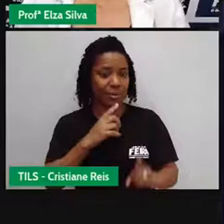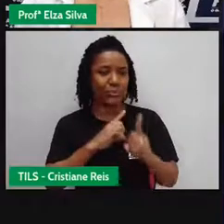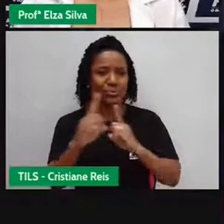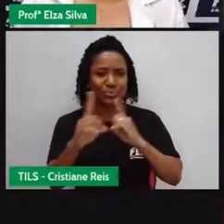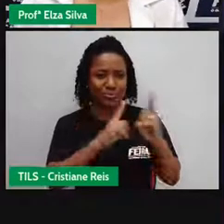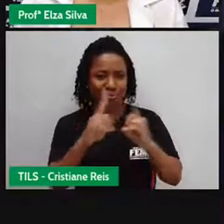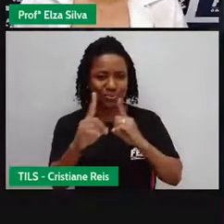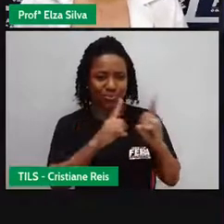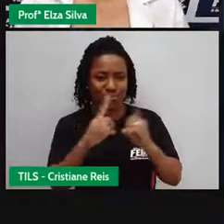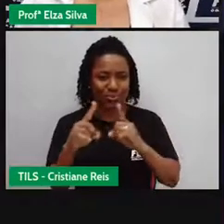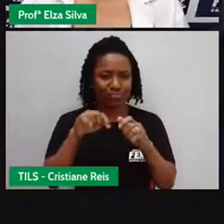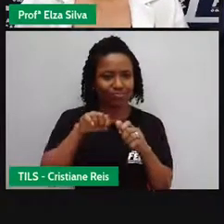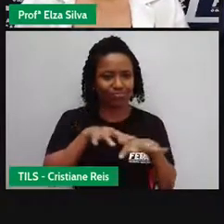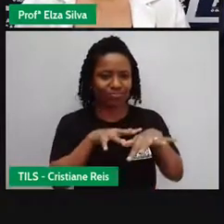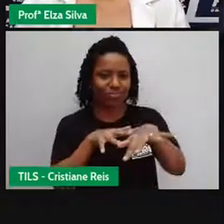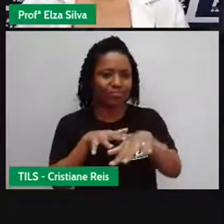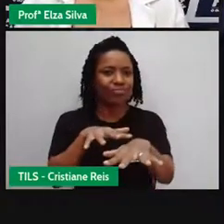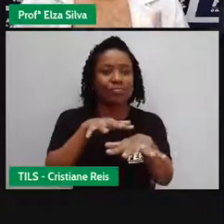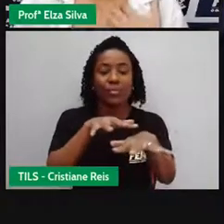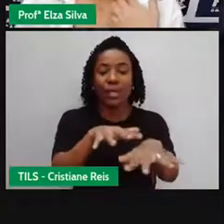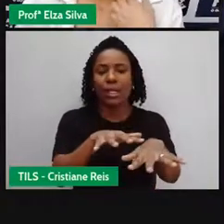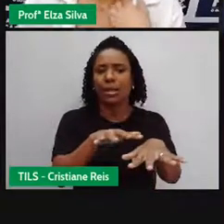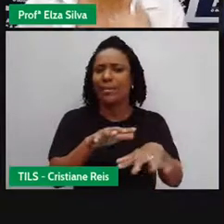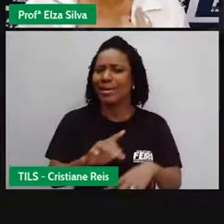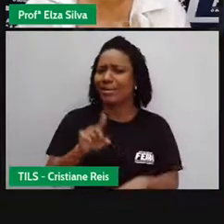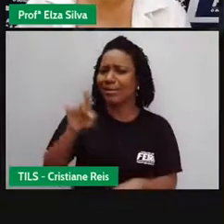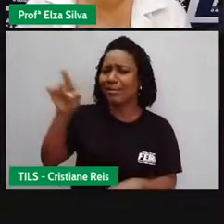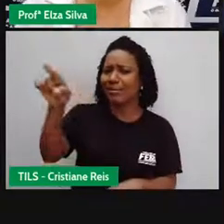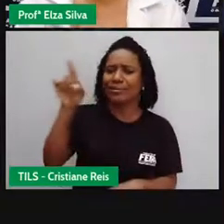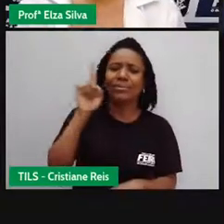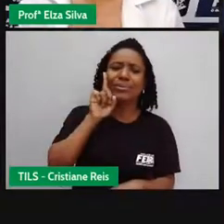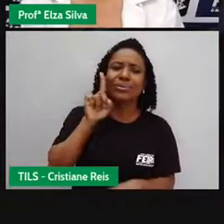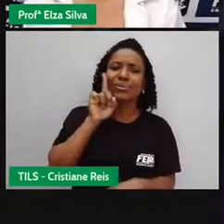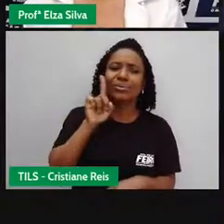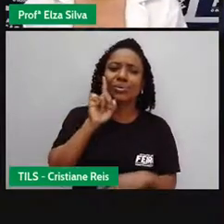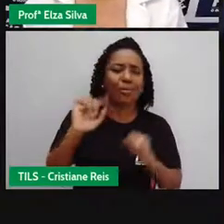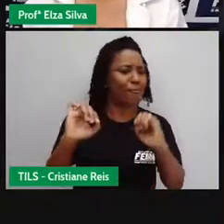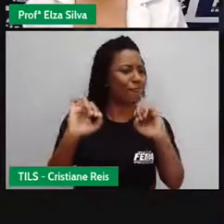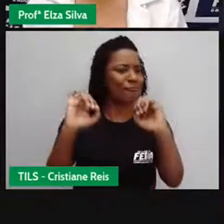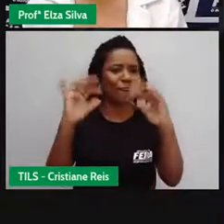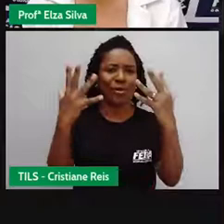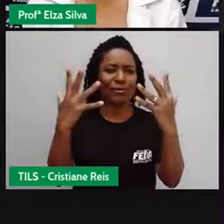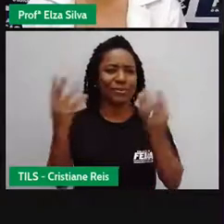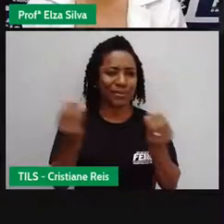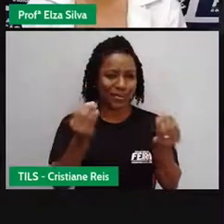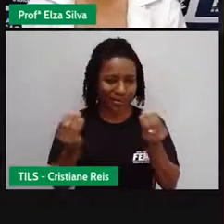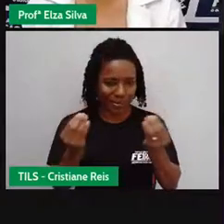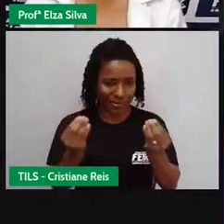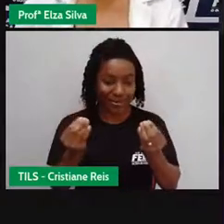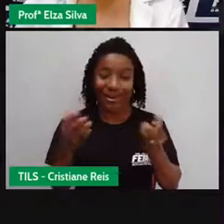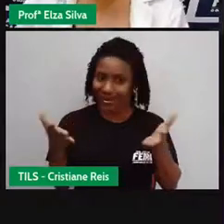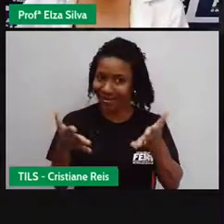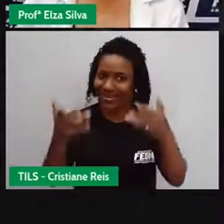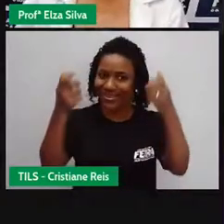Estados Unidos? Né? Como é que eles celebram essa independência? É sobre isso que vamos falar agora.